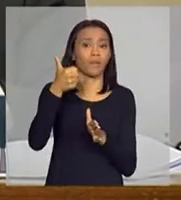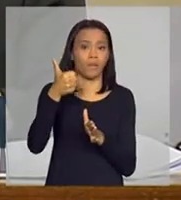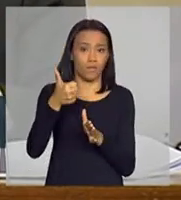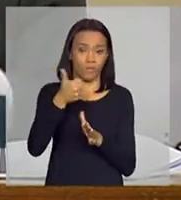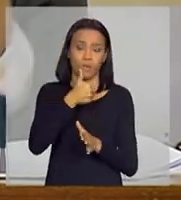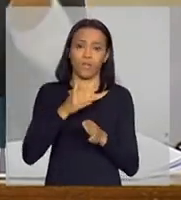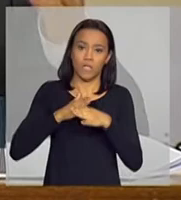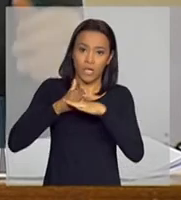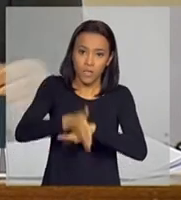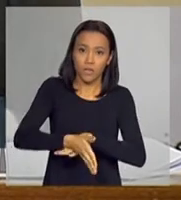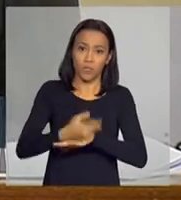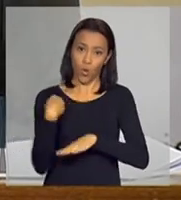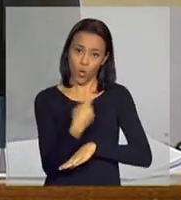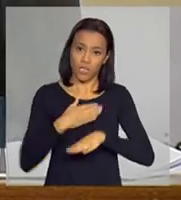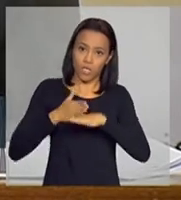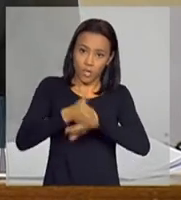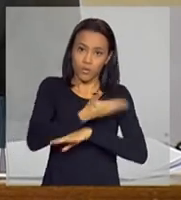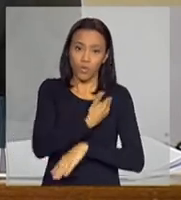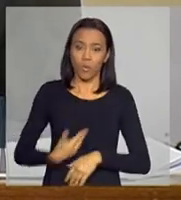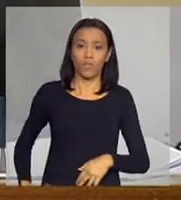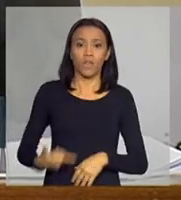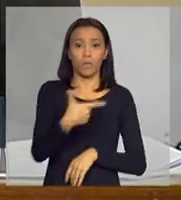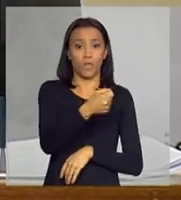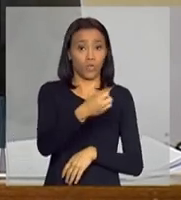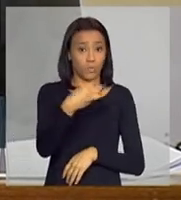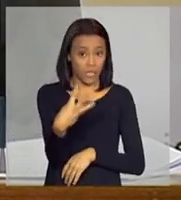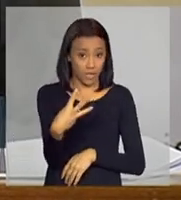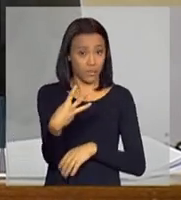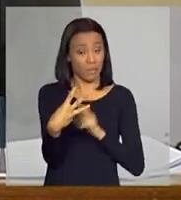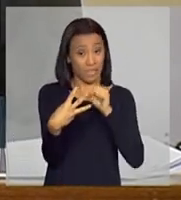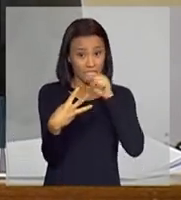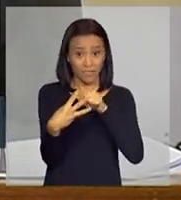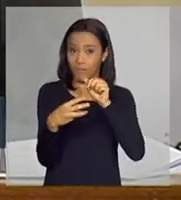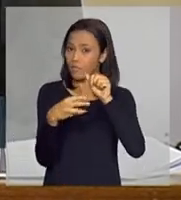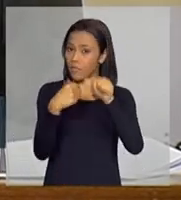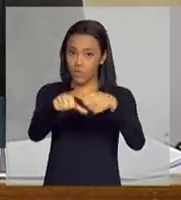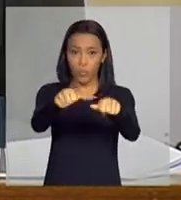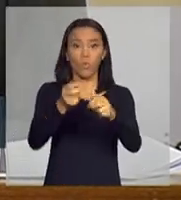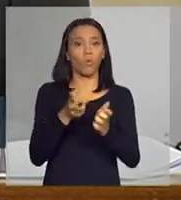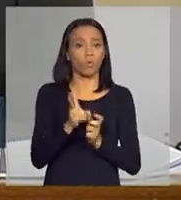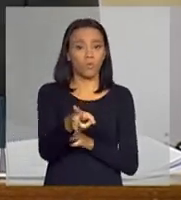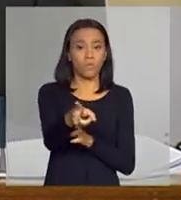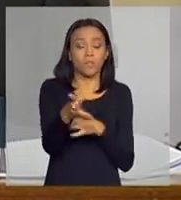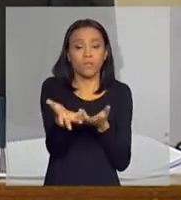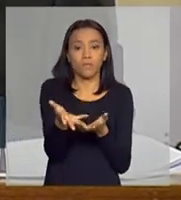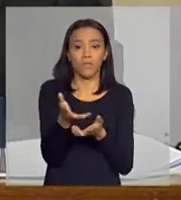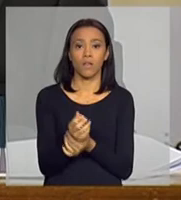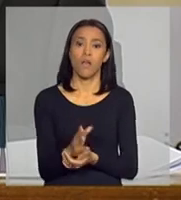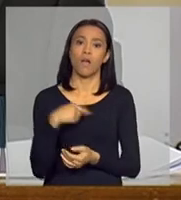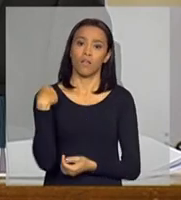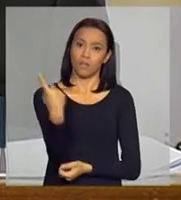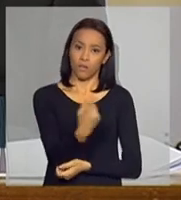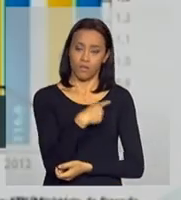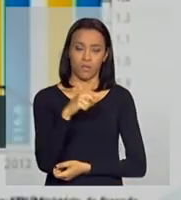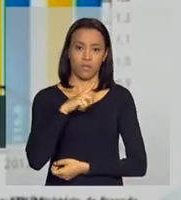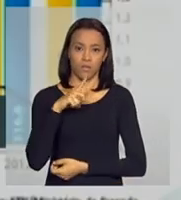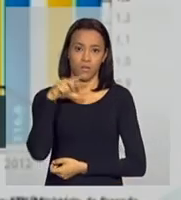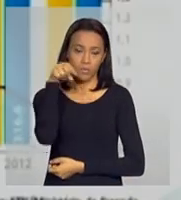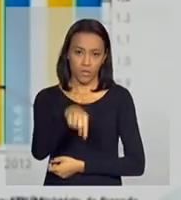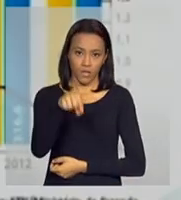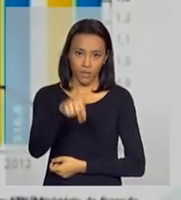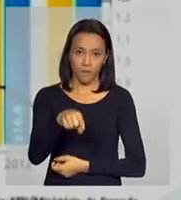do nosso governo em 2003 e isso não mudou até agora então e nós temos aqui